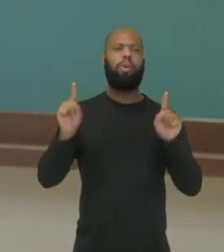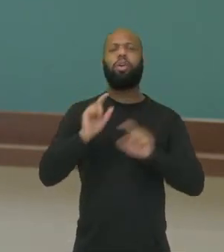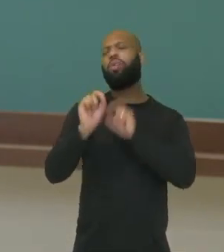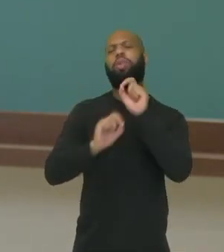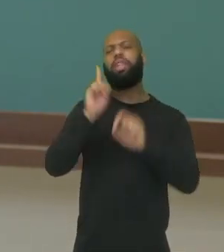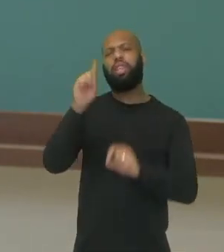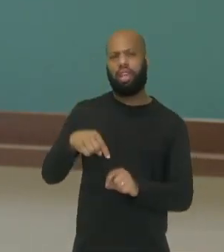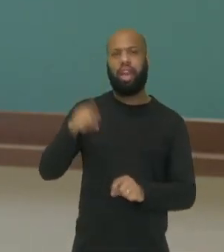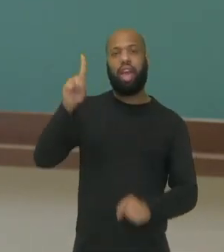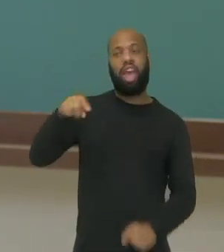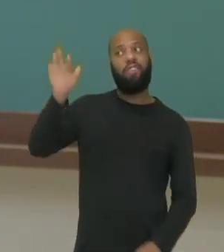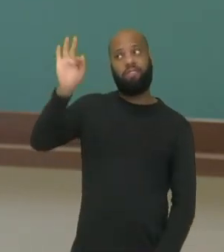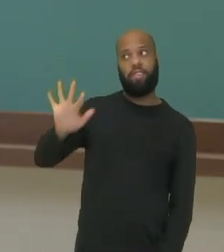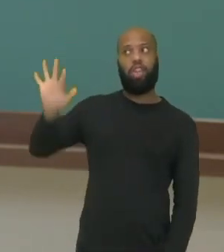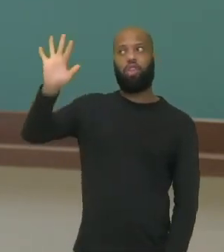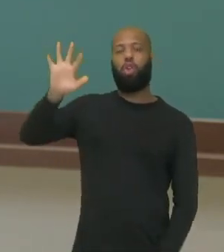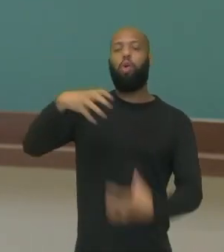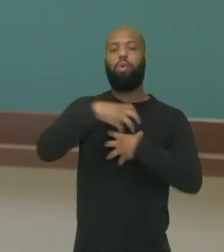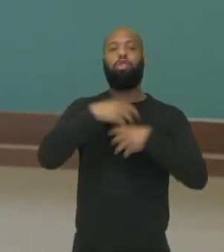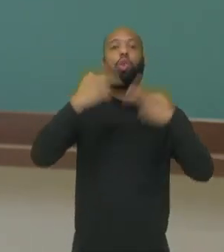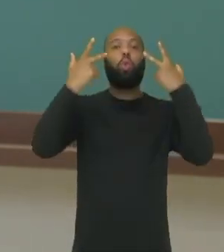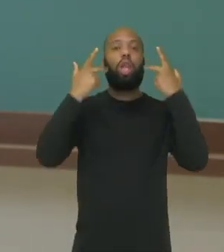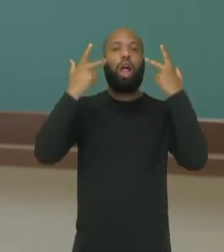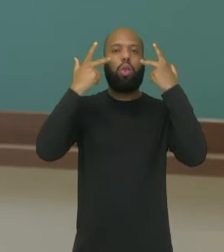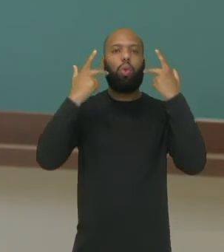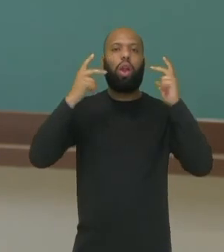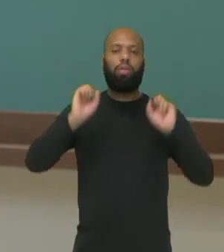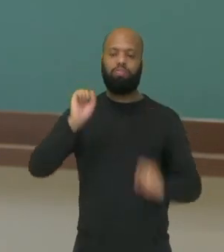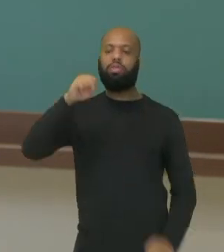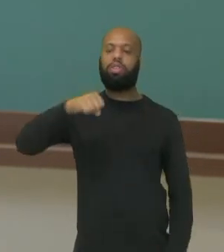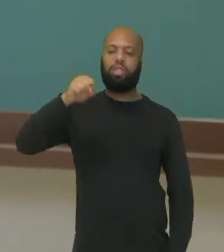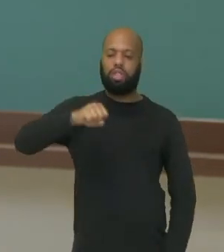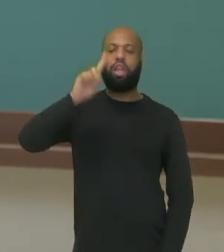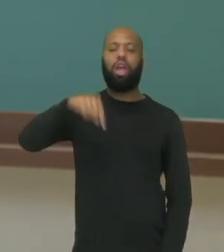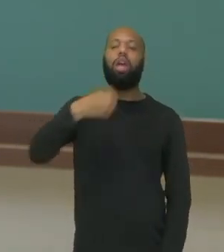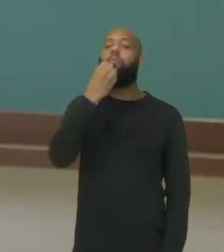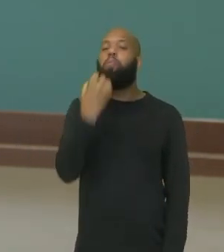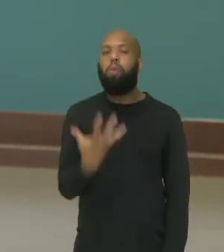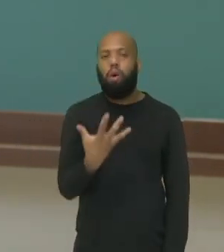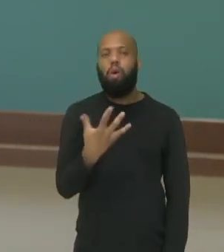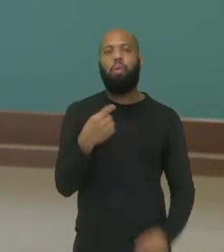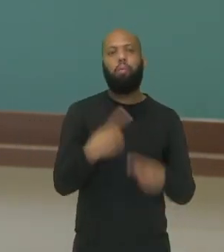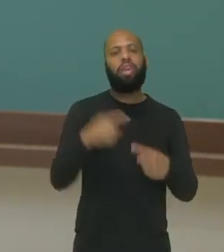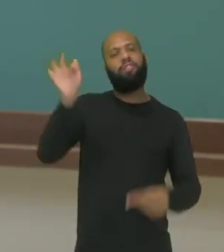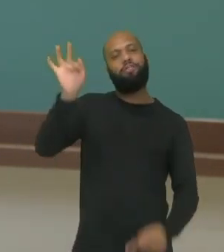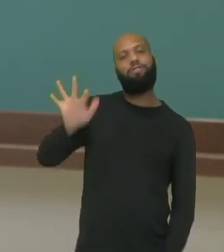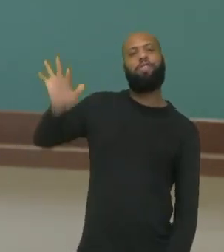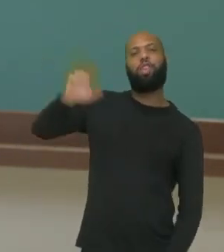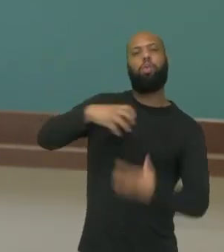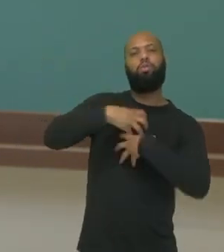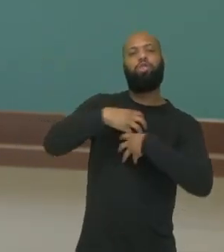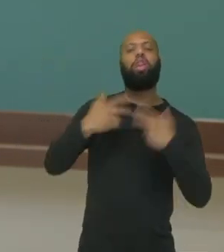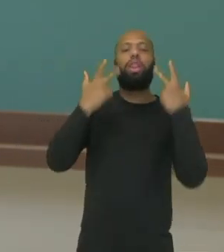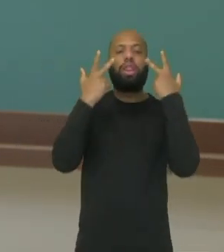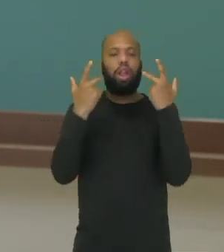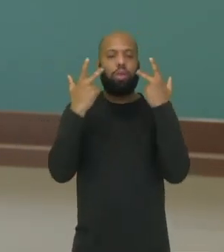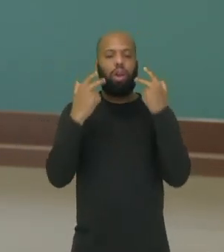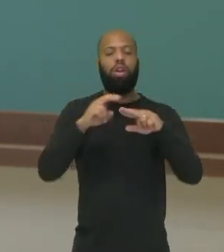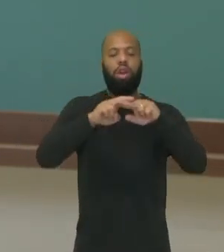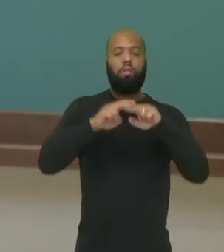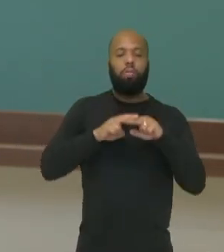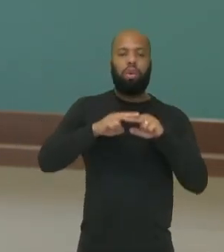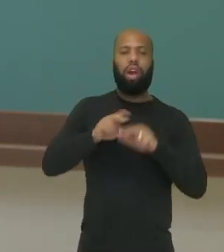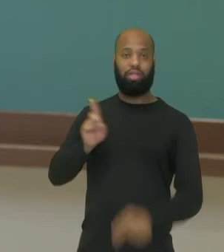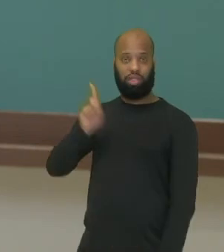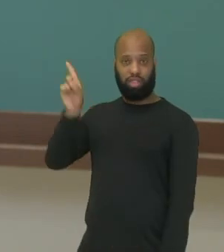né? Um fenômeno natural. Sim, né? É algo bom para nós, é um fenômeno natural, é graças ao efeito estufa que há